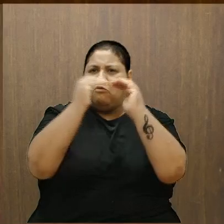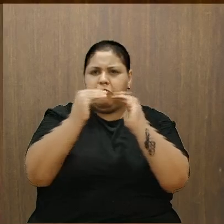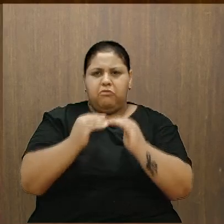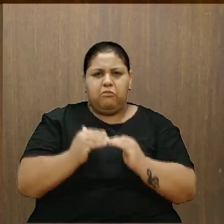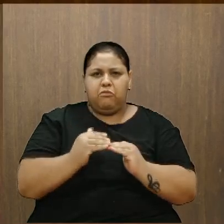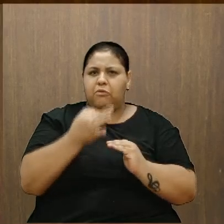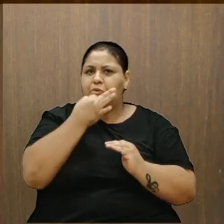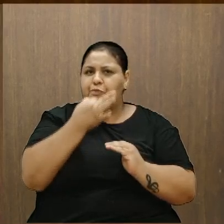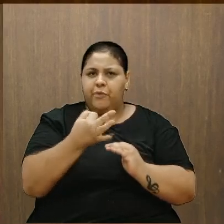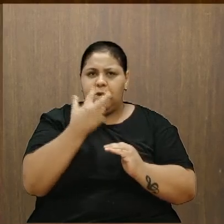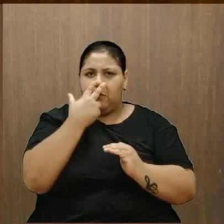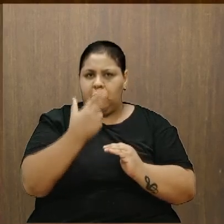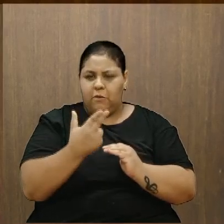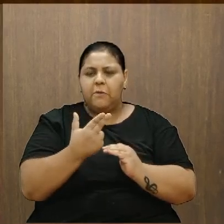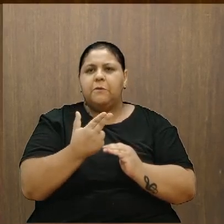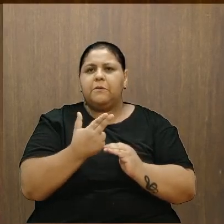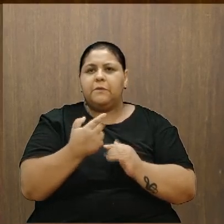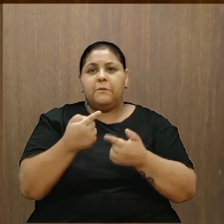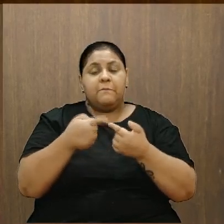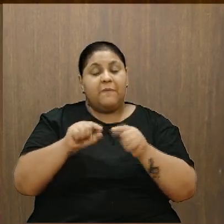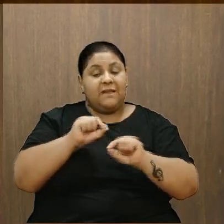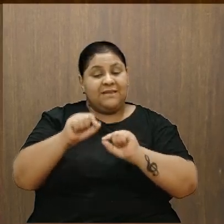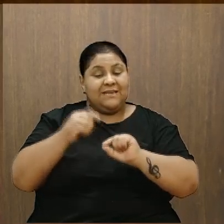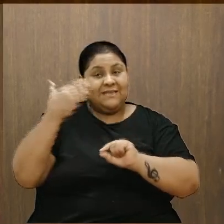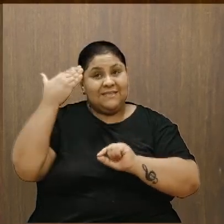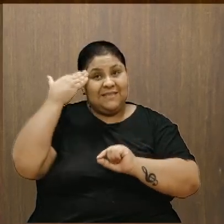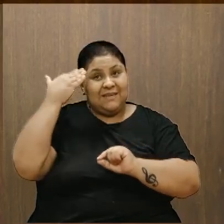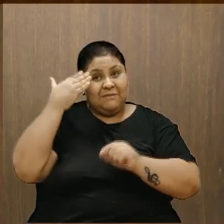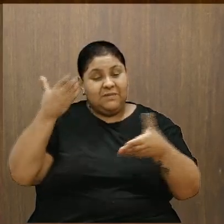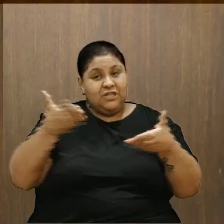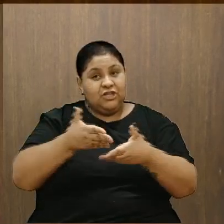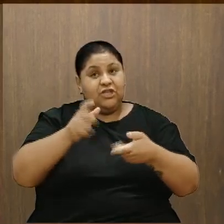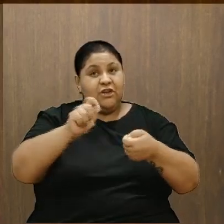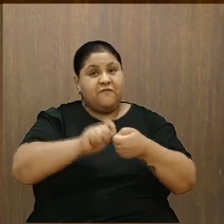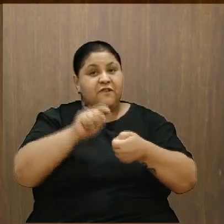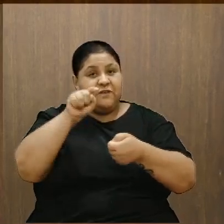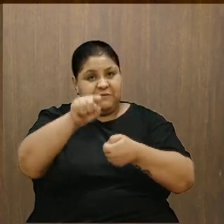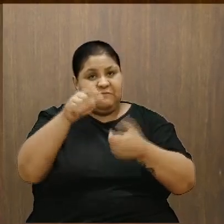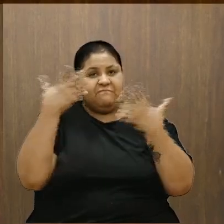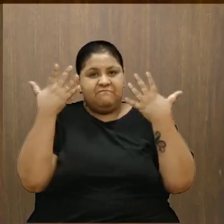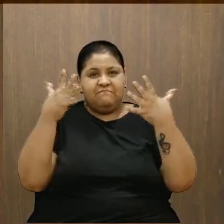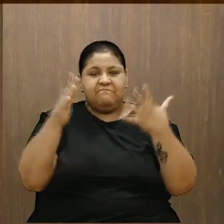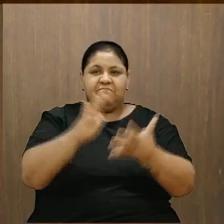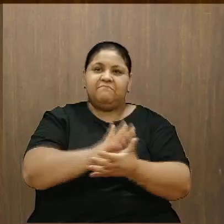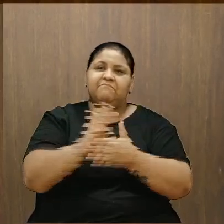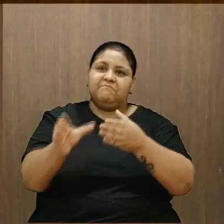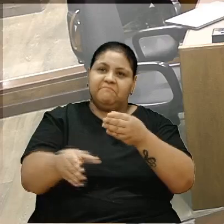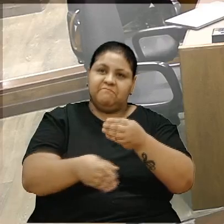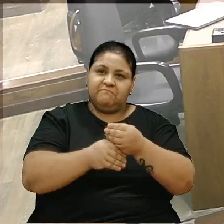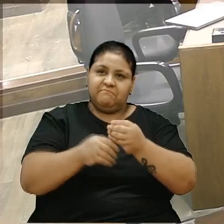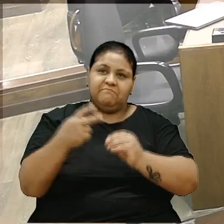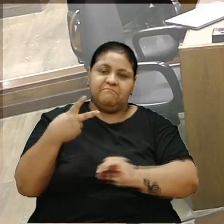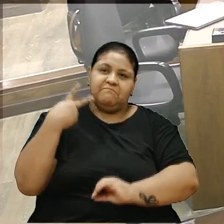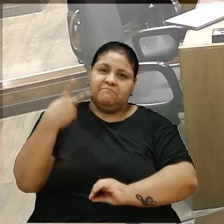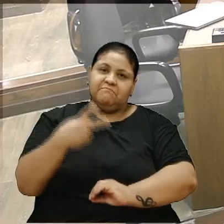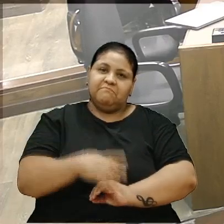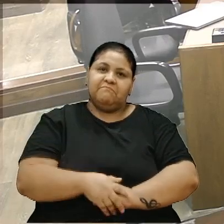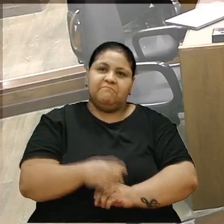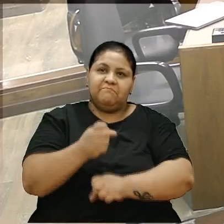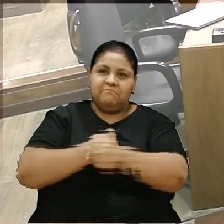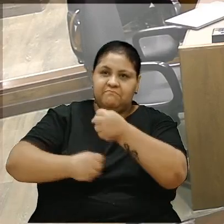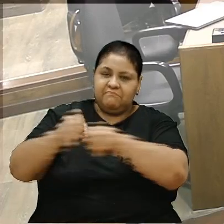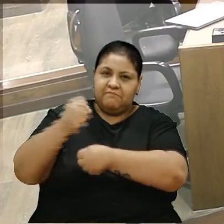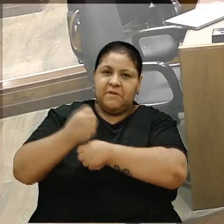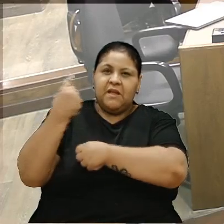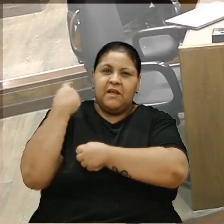posição muito parecida com o senhor, mas aqui quem sabe fazer e quem já fez é o senhor. Então, parabéns, vereador. Uma parte, vereador. O ano passado, se eu